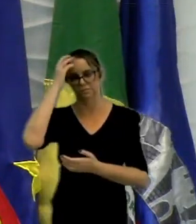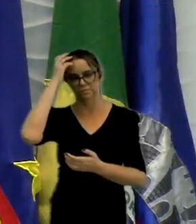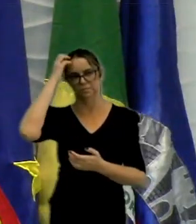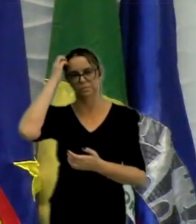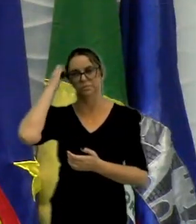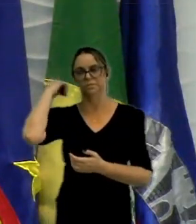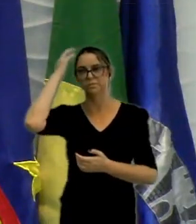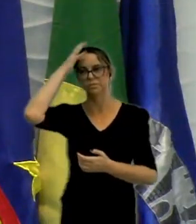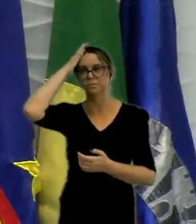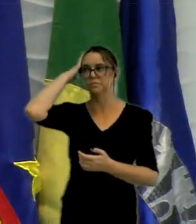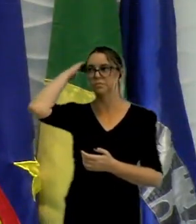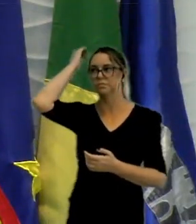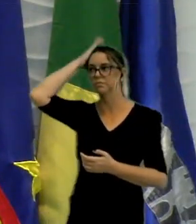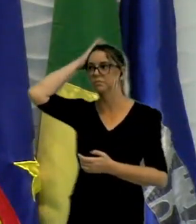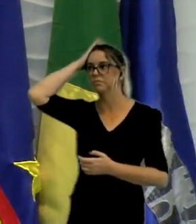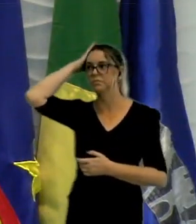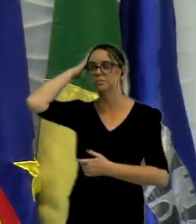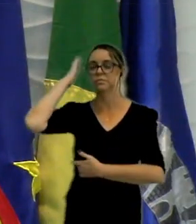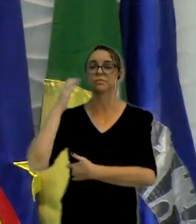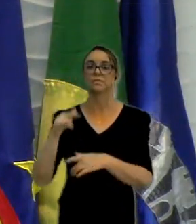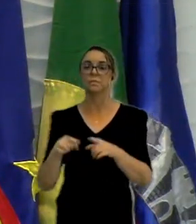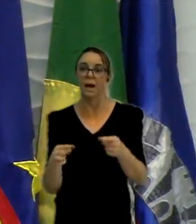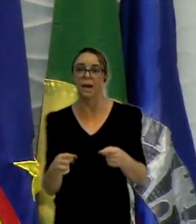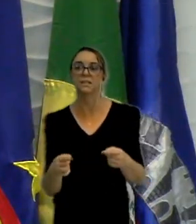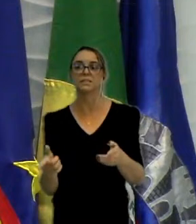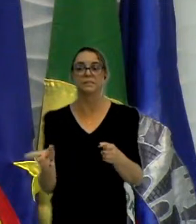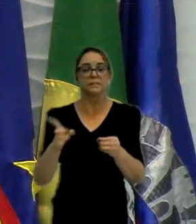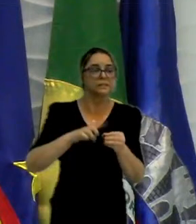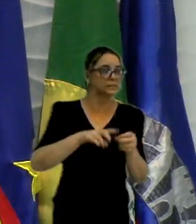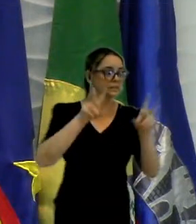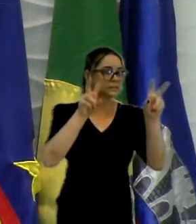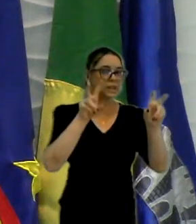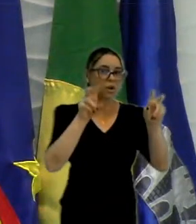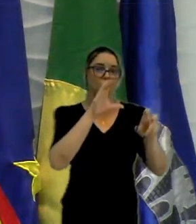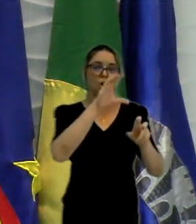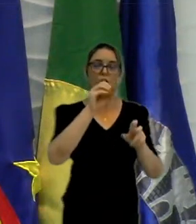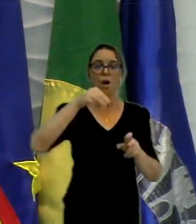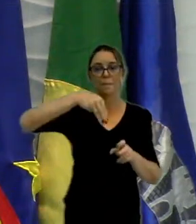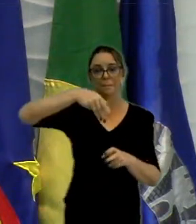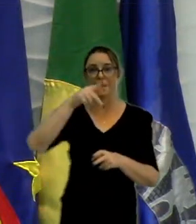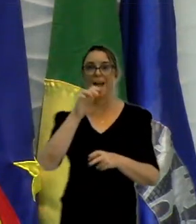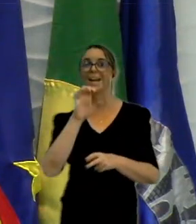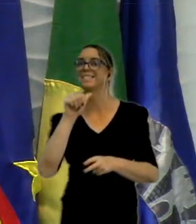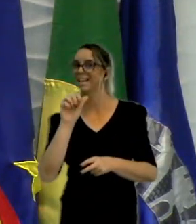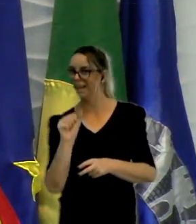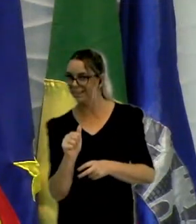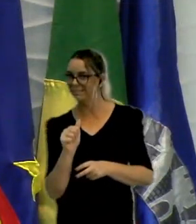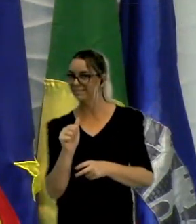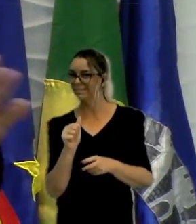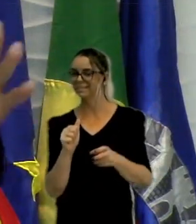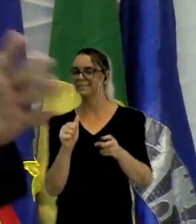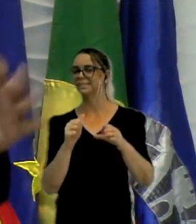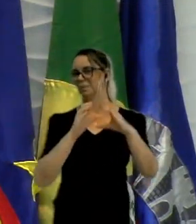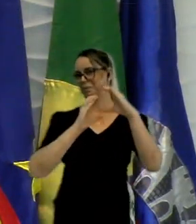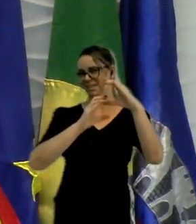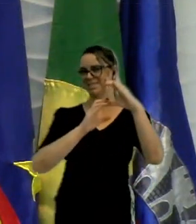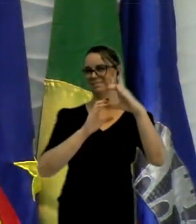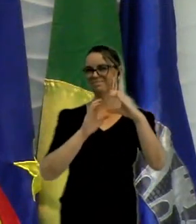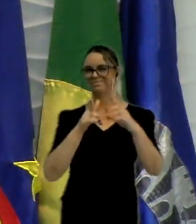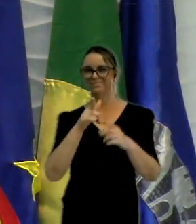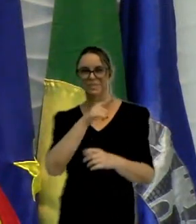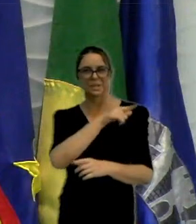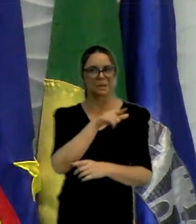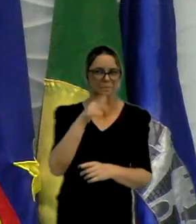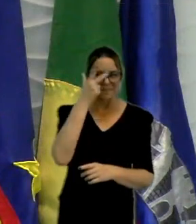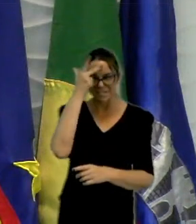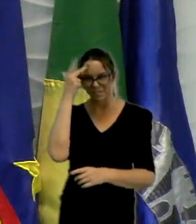da compensa, né? A compensa. Essa palavra é um trauma, eu acredito, na cabeça de